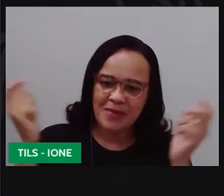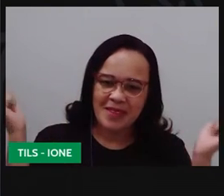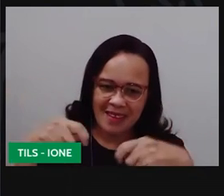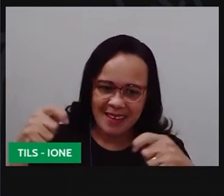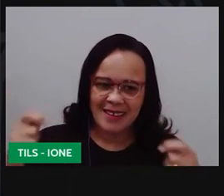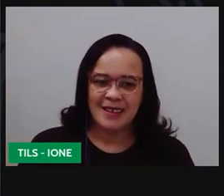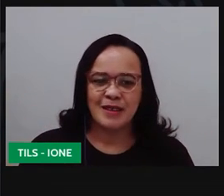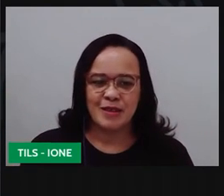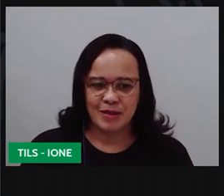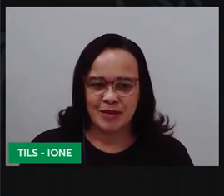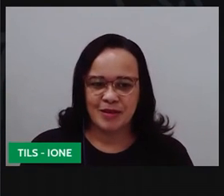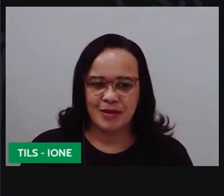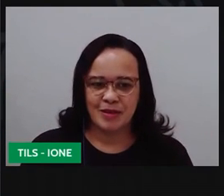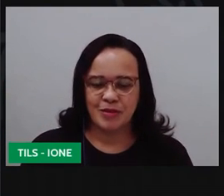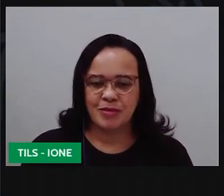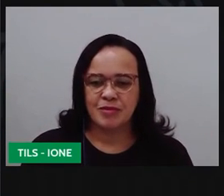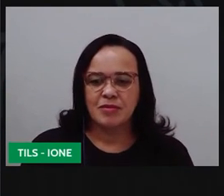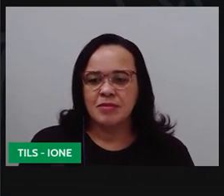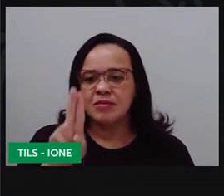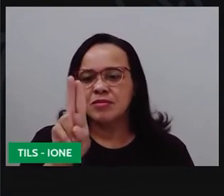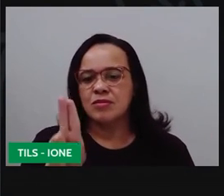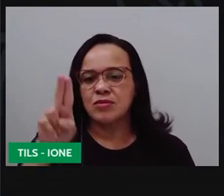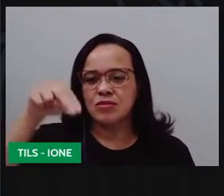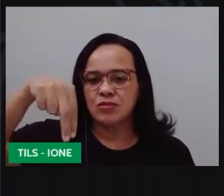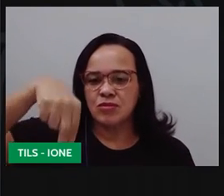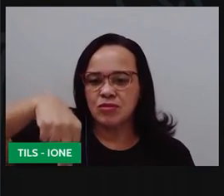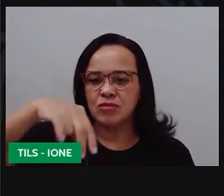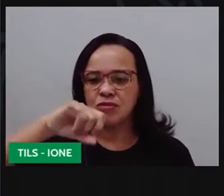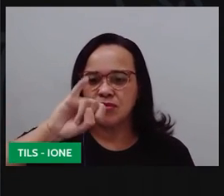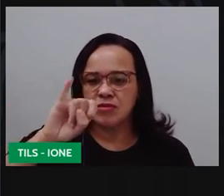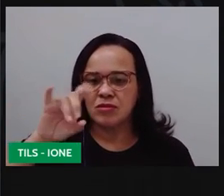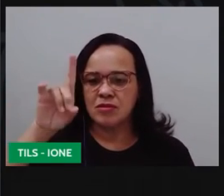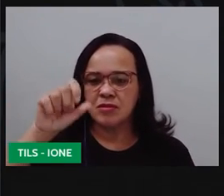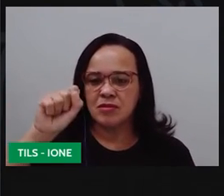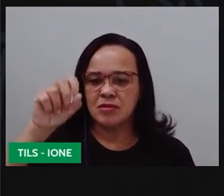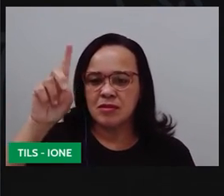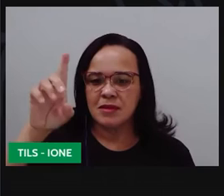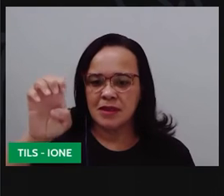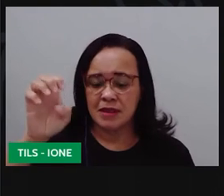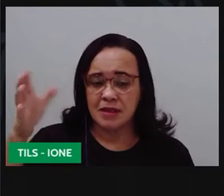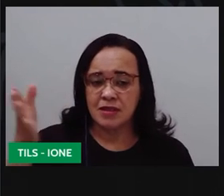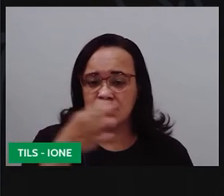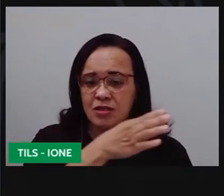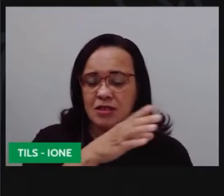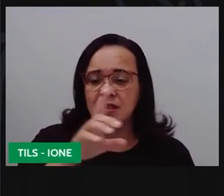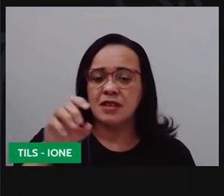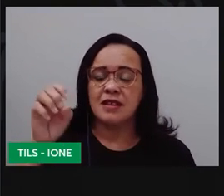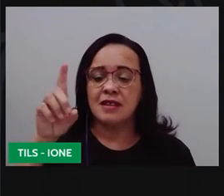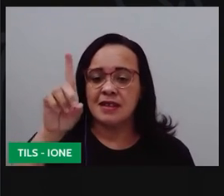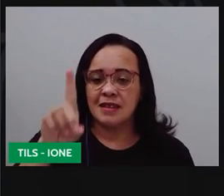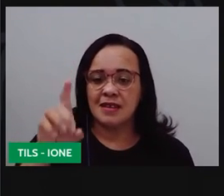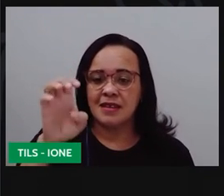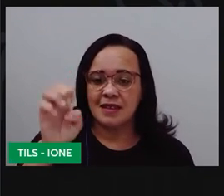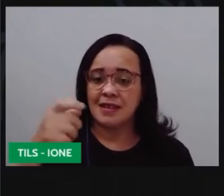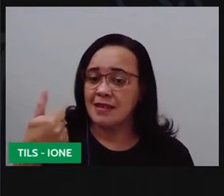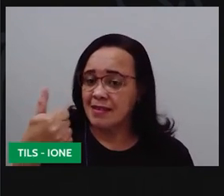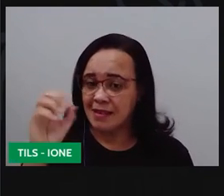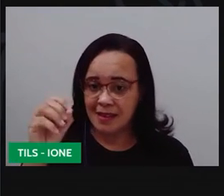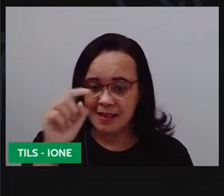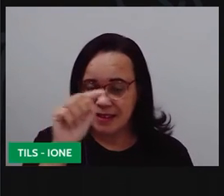aqui ó unidade não é isso aqui do ladinho eu tenho a dezena e aqui eu botei quem a